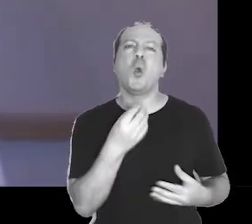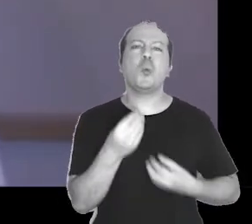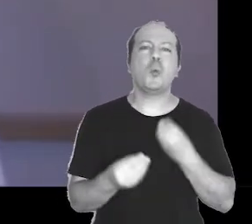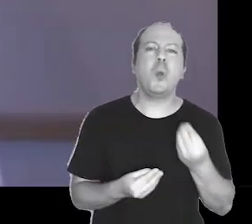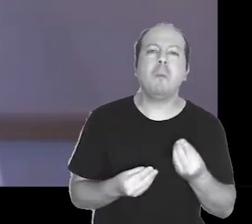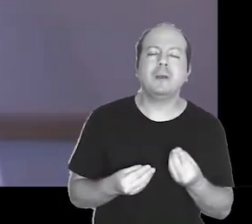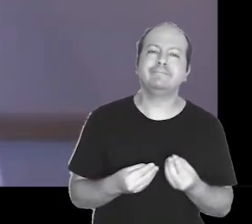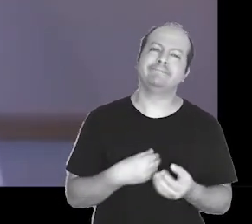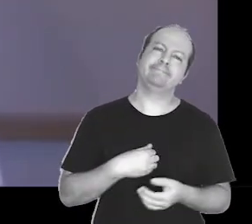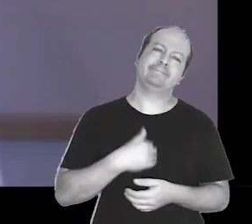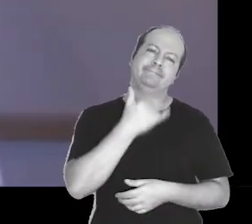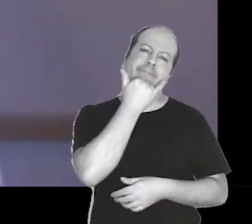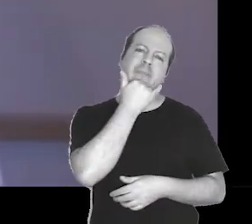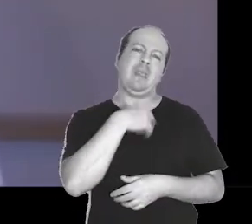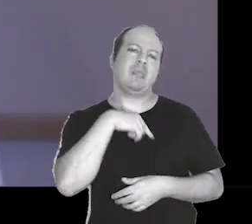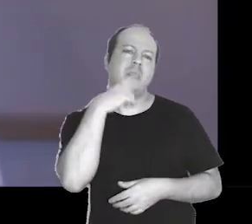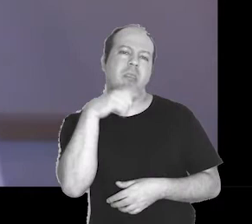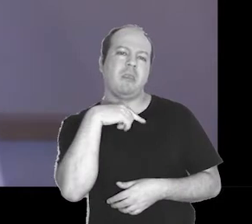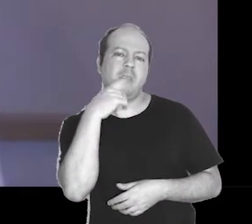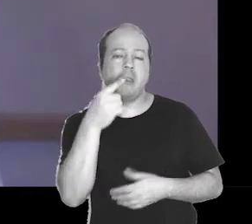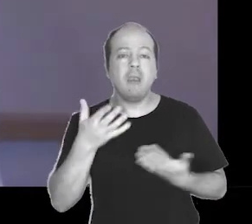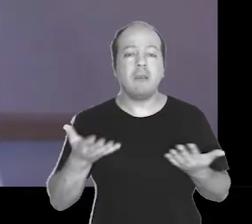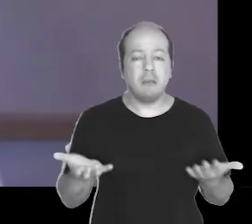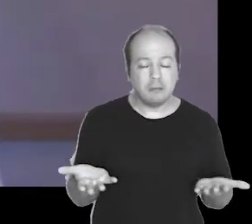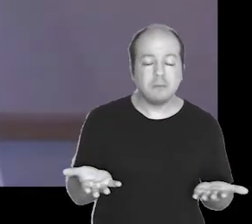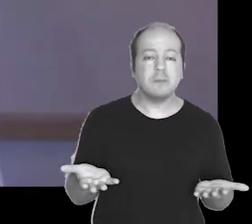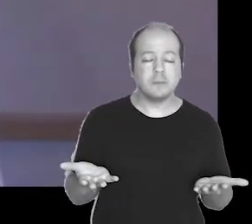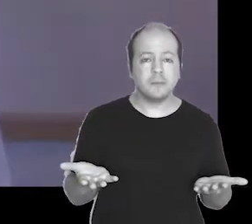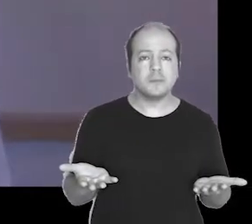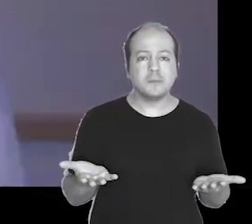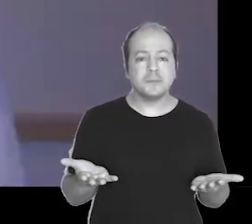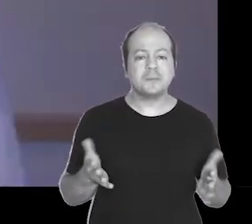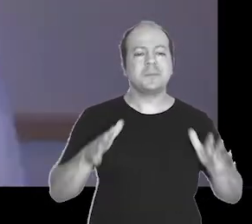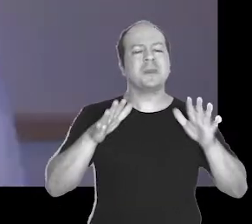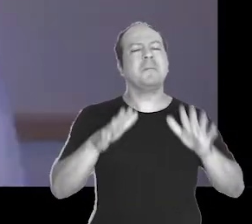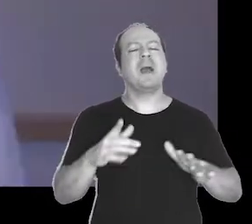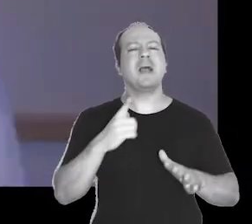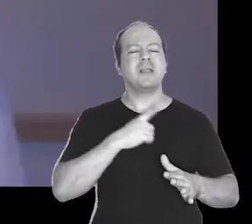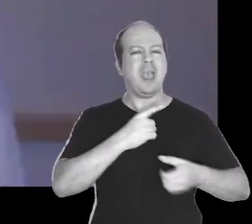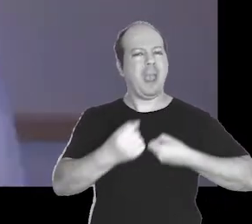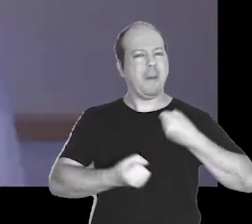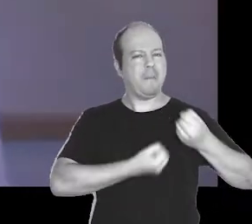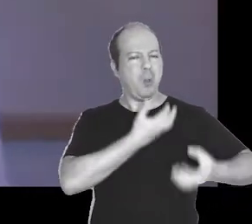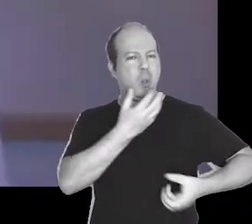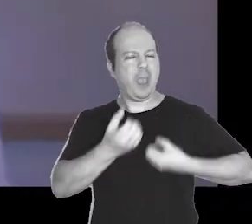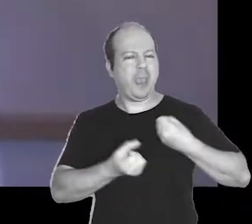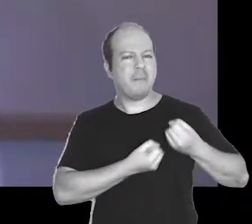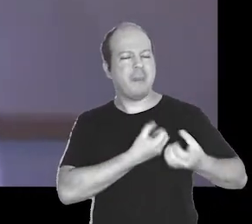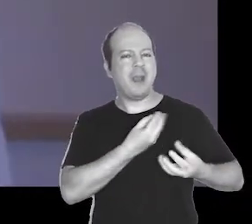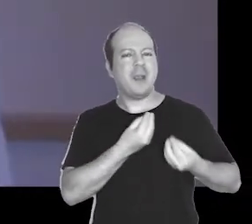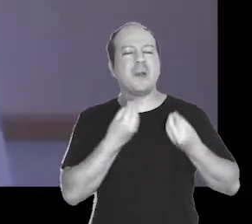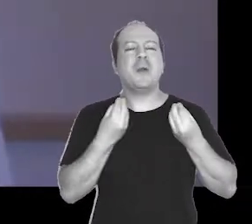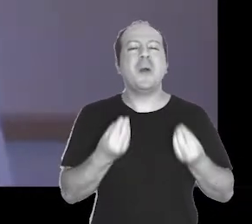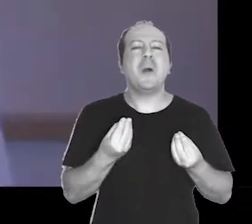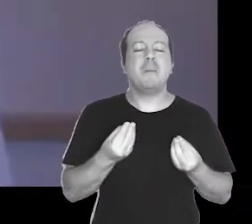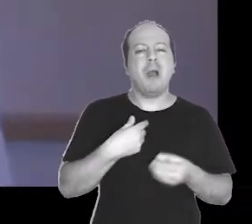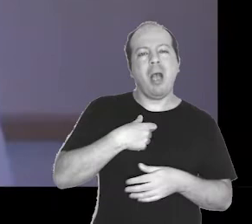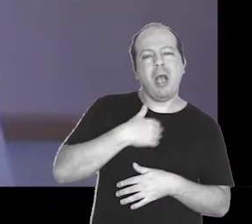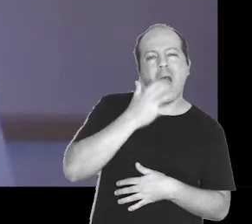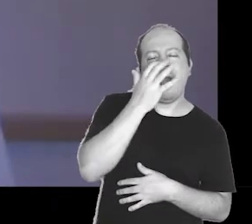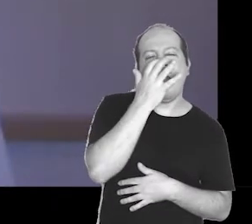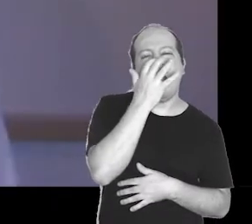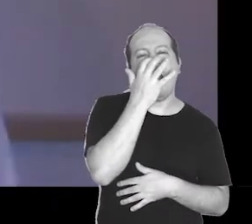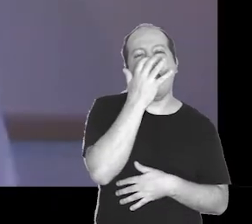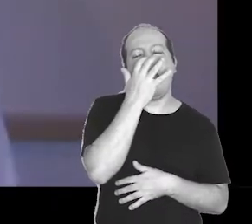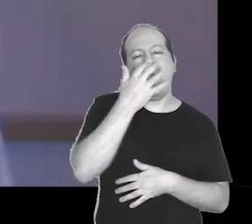ninguém, nem possível. Para citar o poema de Schiller, que tanto admirei por toda